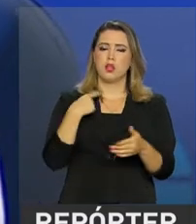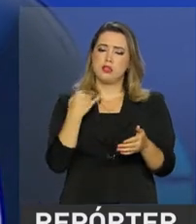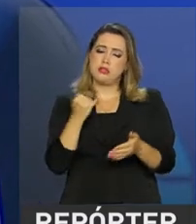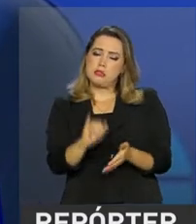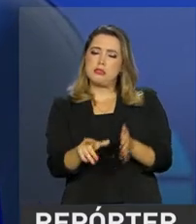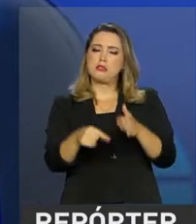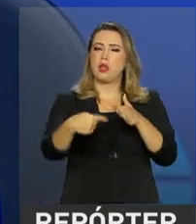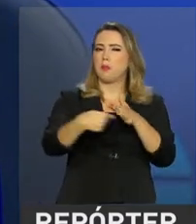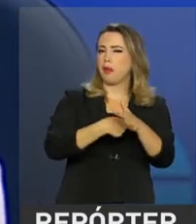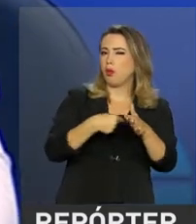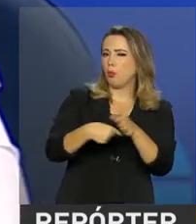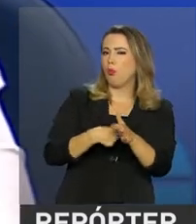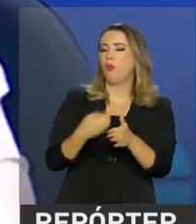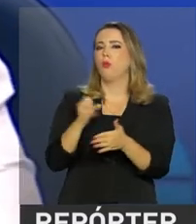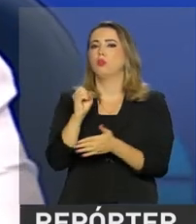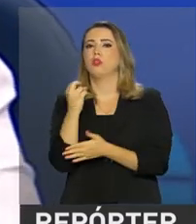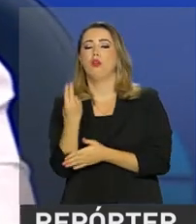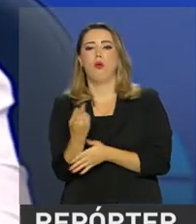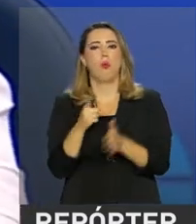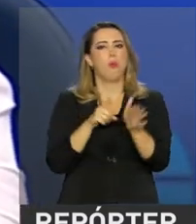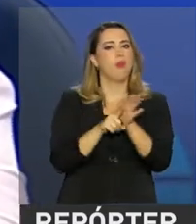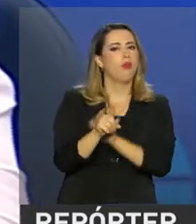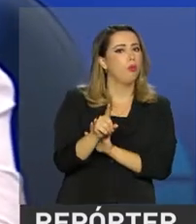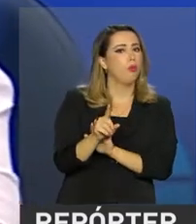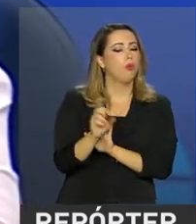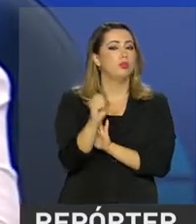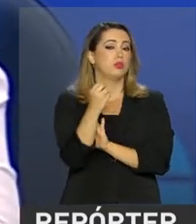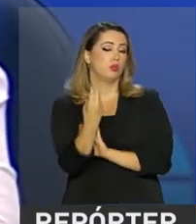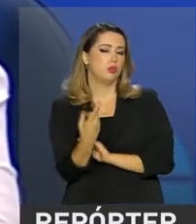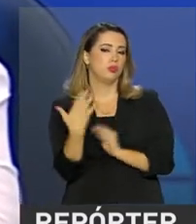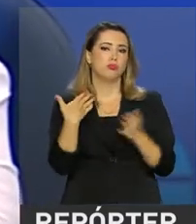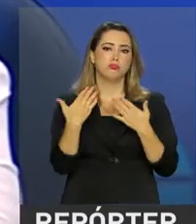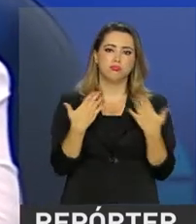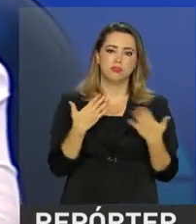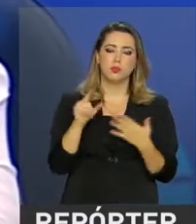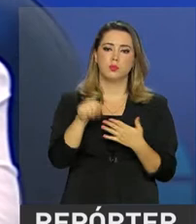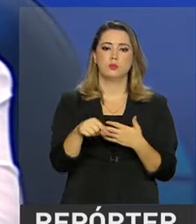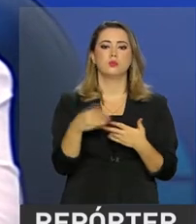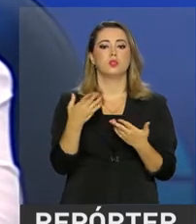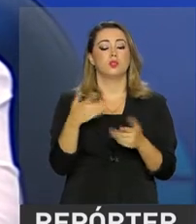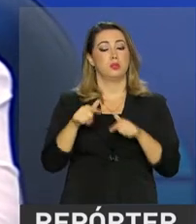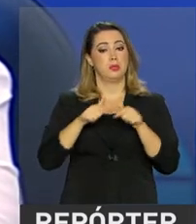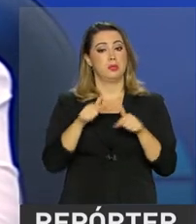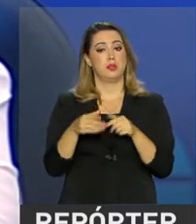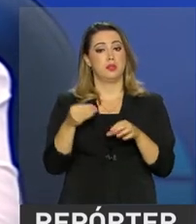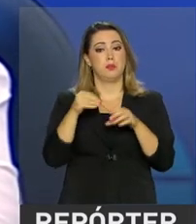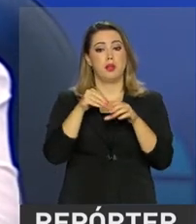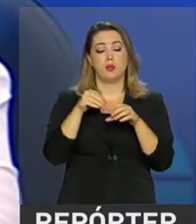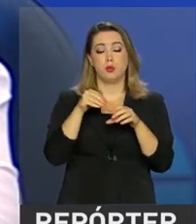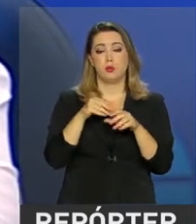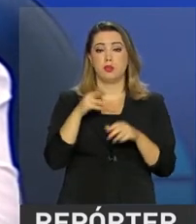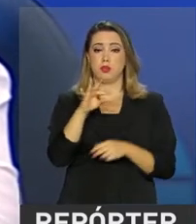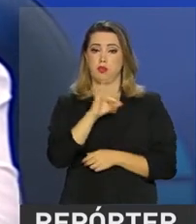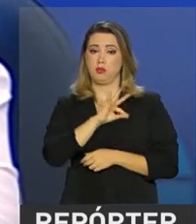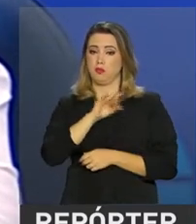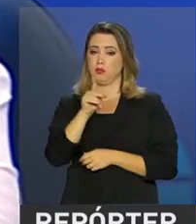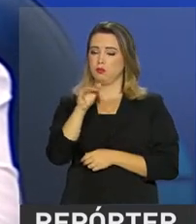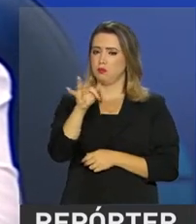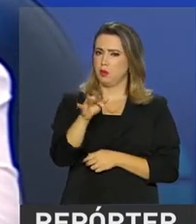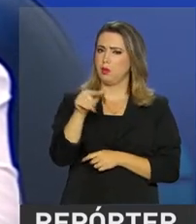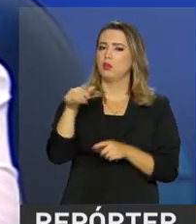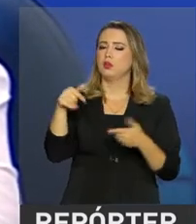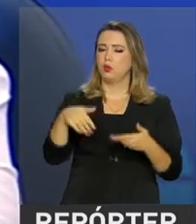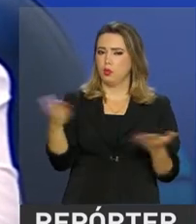indagação específica ou relativa, naturalmente, à atuação da PF no dia de